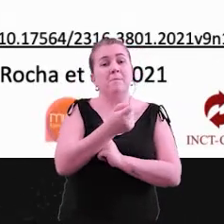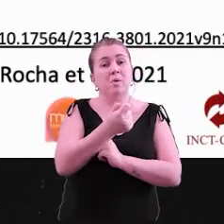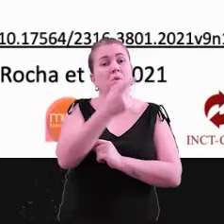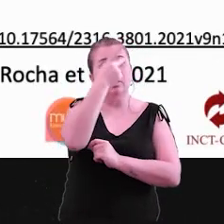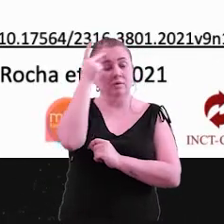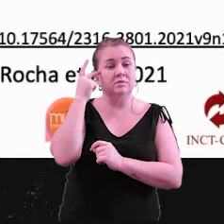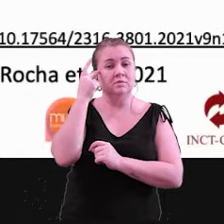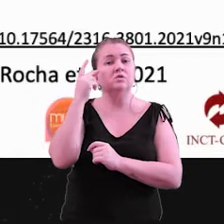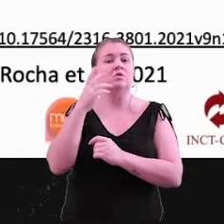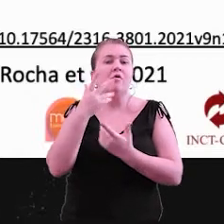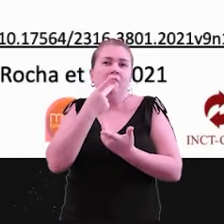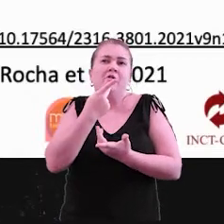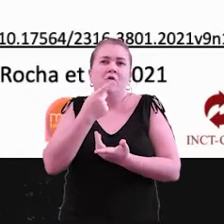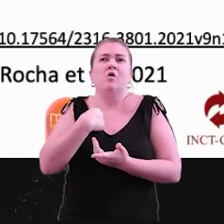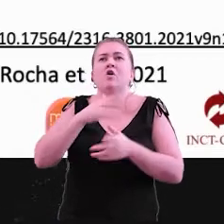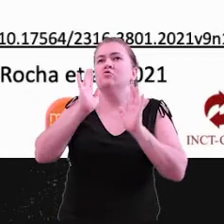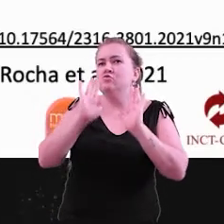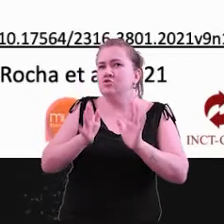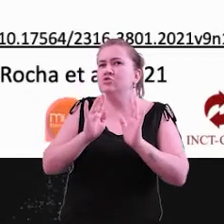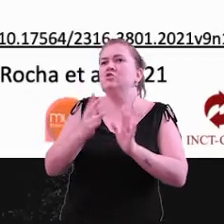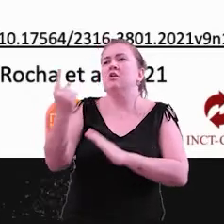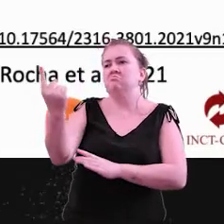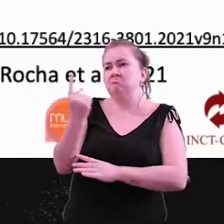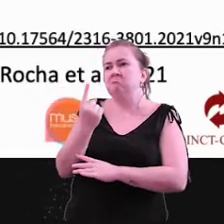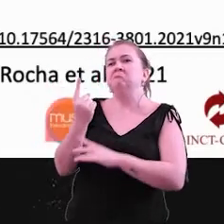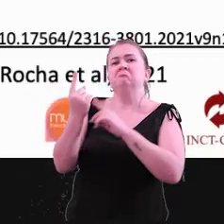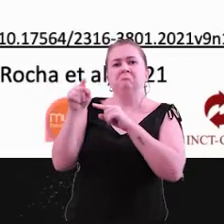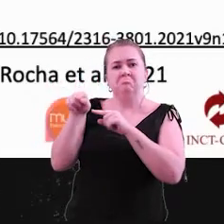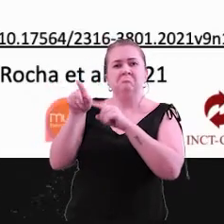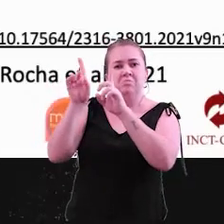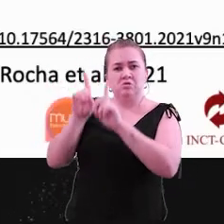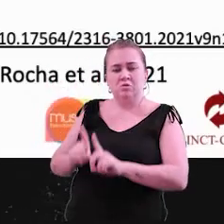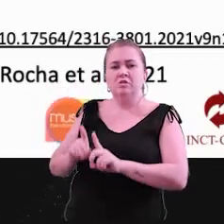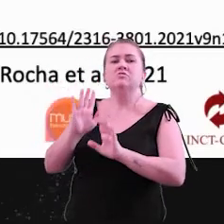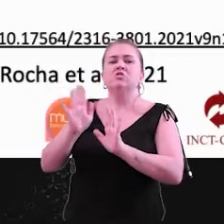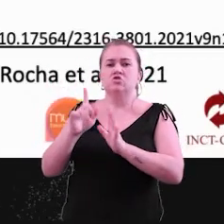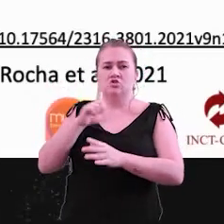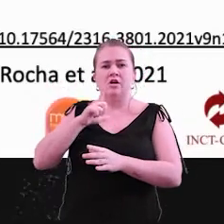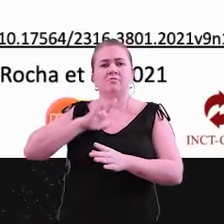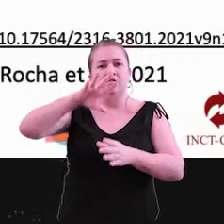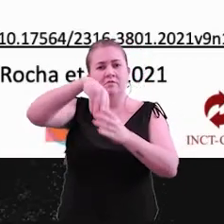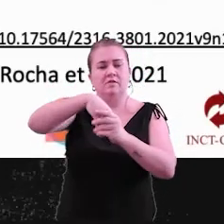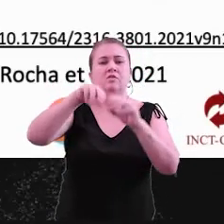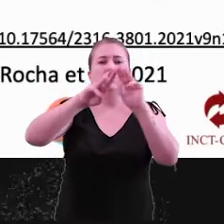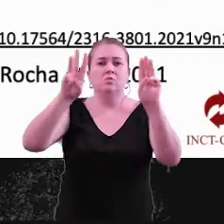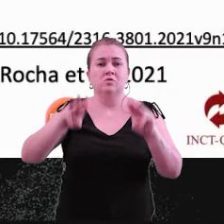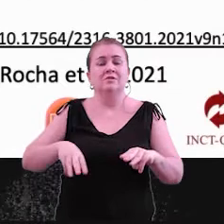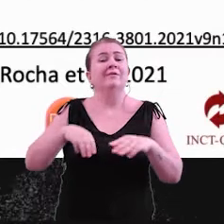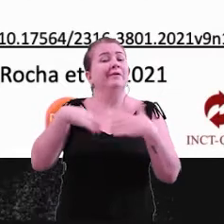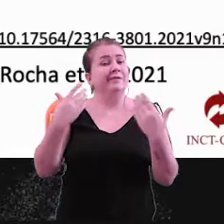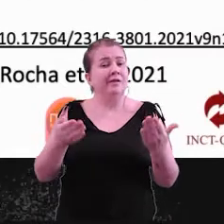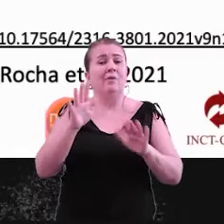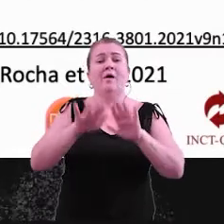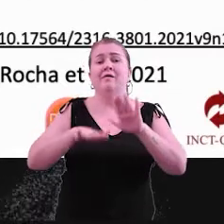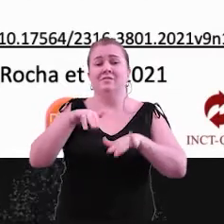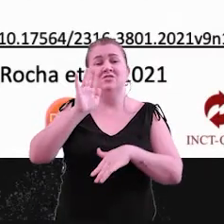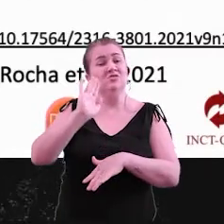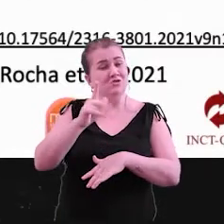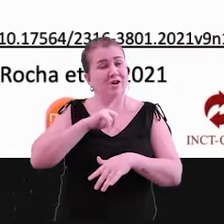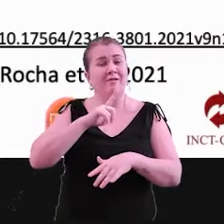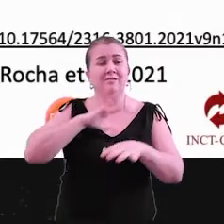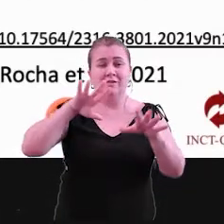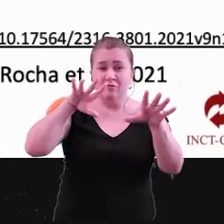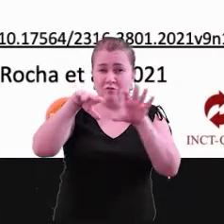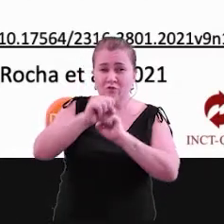tenham tido alguma formação durante o seu percurso ou acadêmico ou como profissional, eles